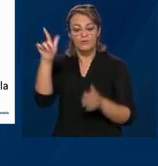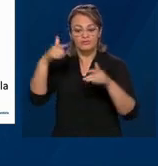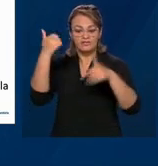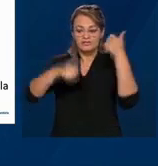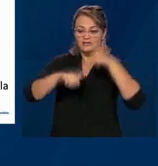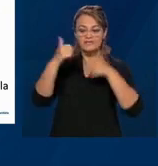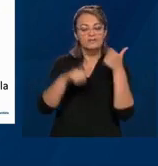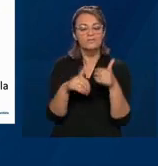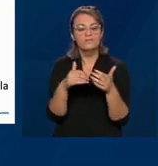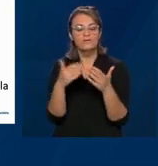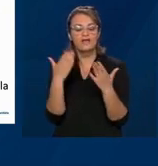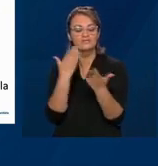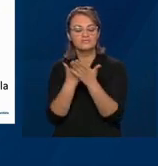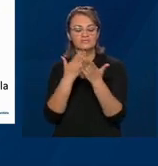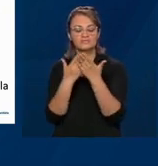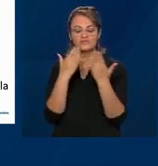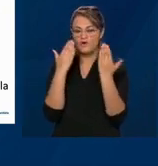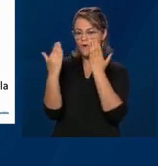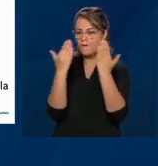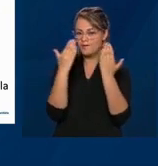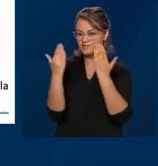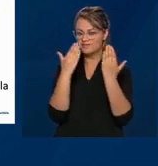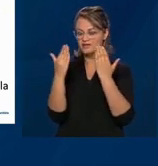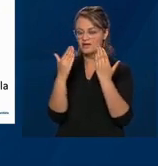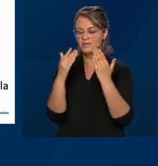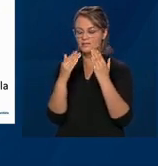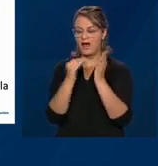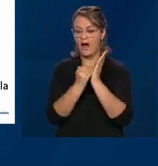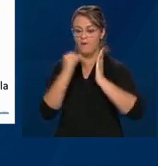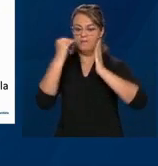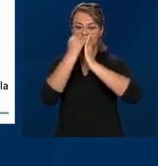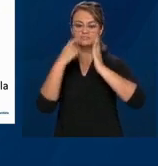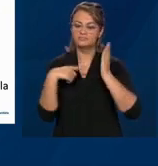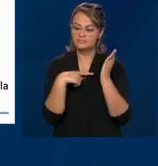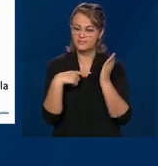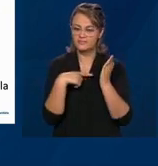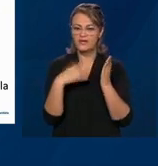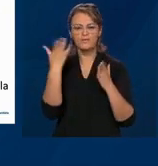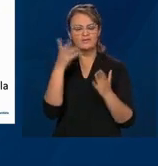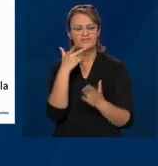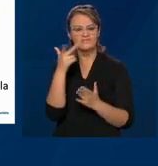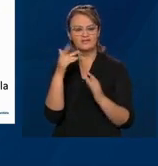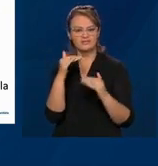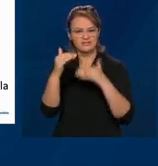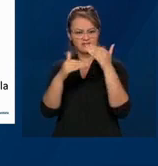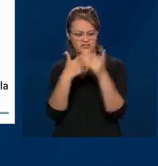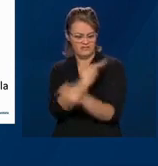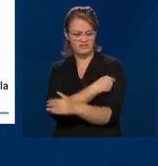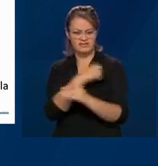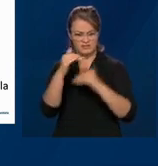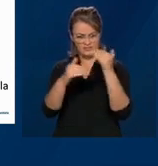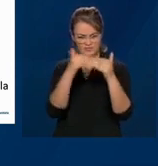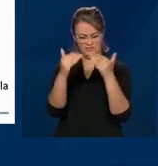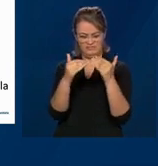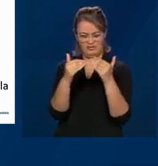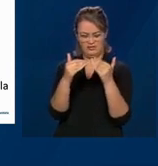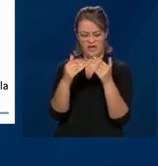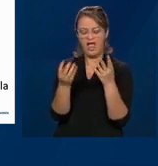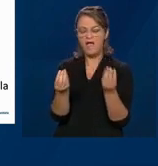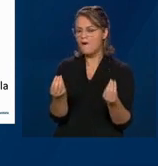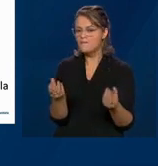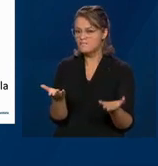chama de estudo de comparabilidade para o aumento de escala. Quando a gente fala de um desenvolvimento de uma vacina numa